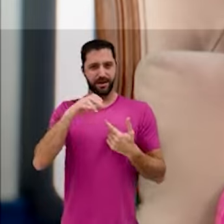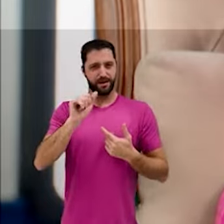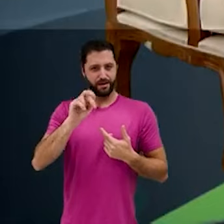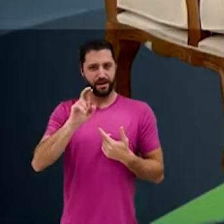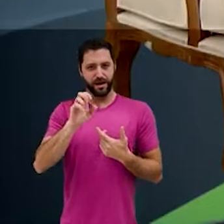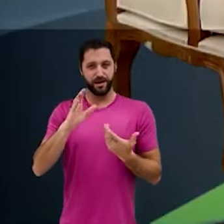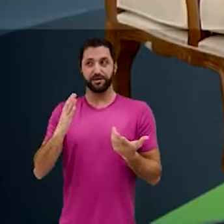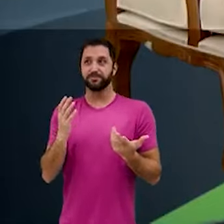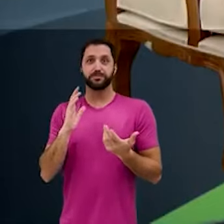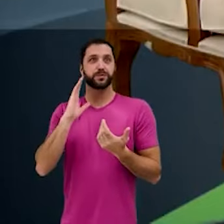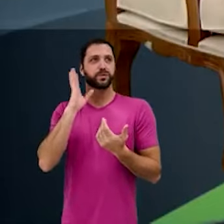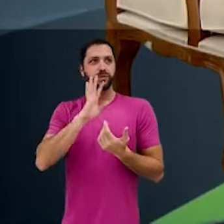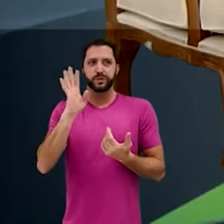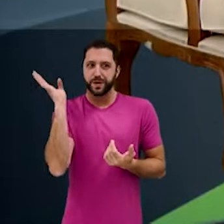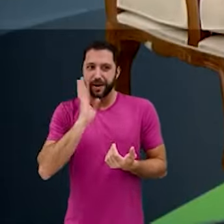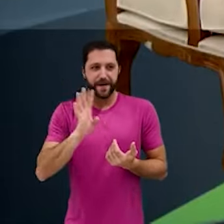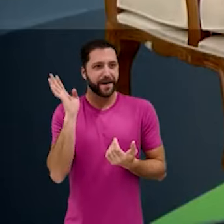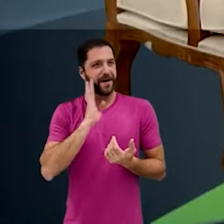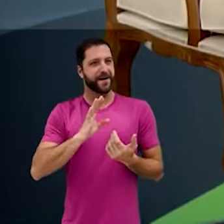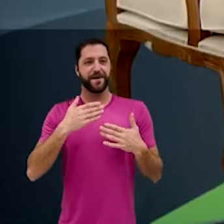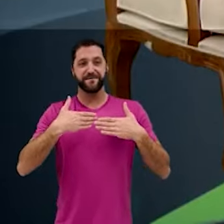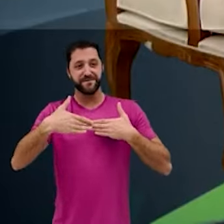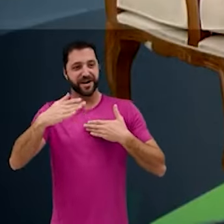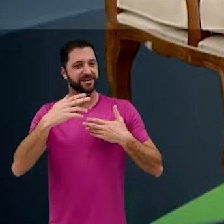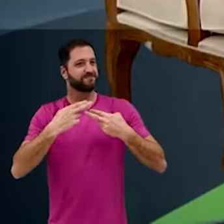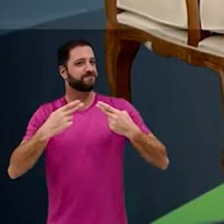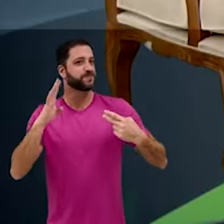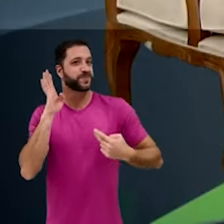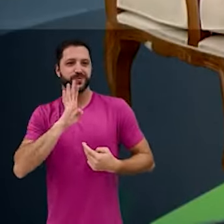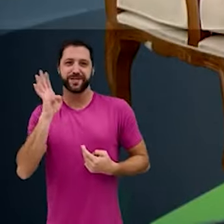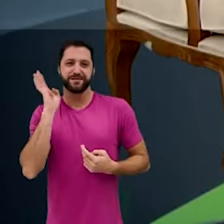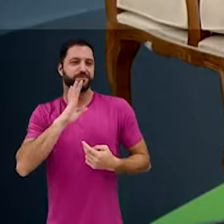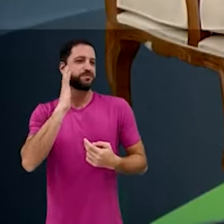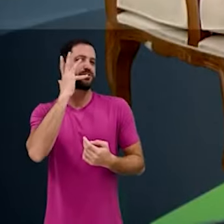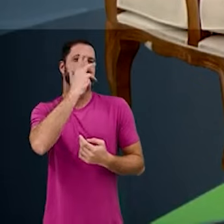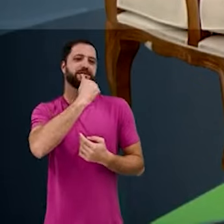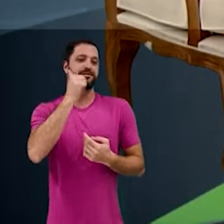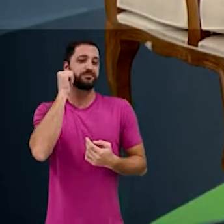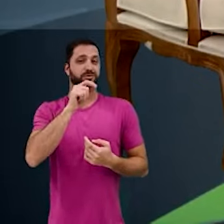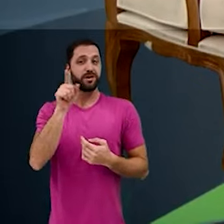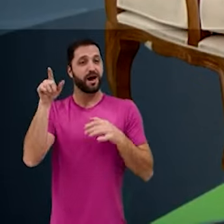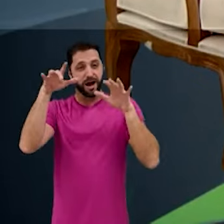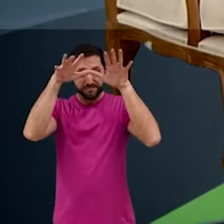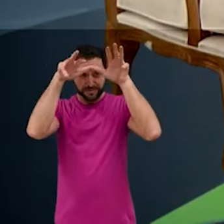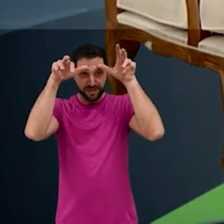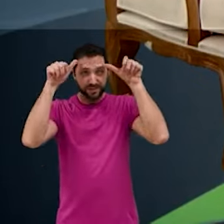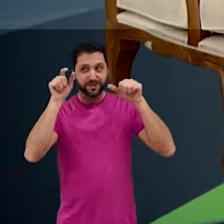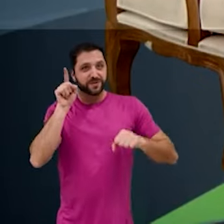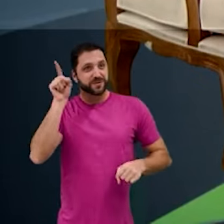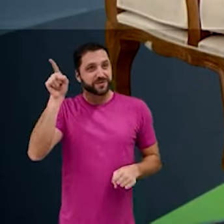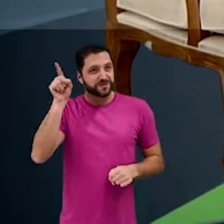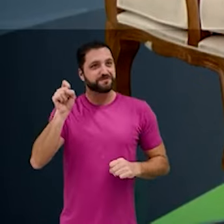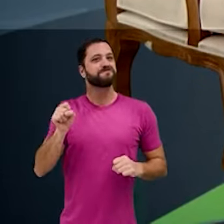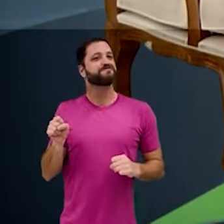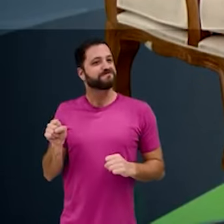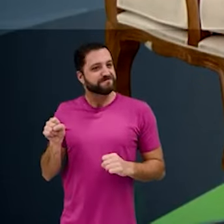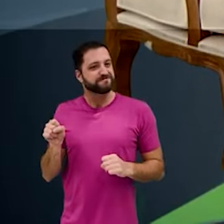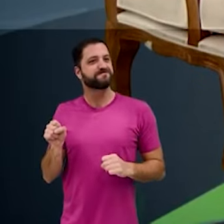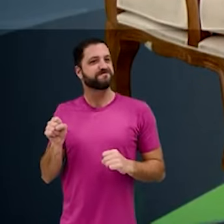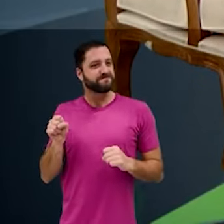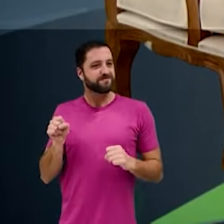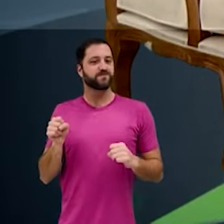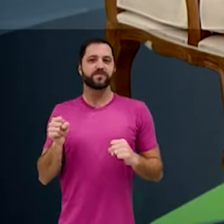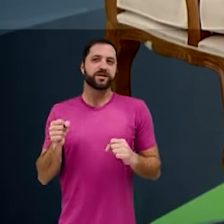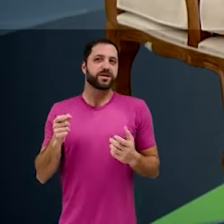Clean Beauty, que é uma coisa muito legal. E a gente vai fazer um trabalho muito bonito com mulheres na Amazônia